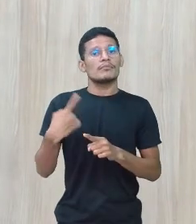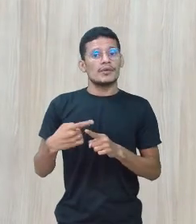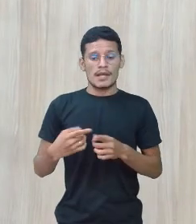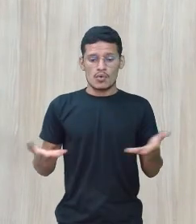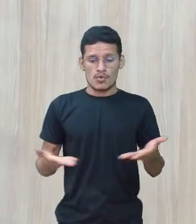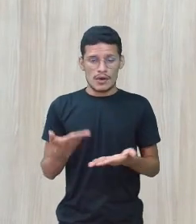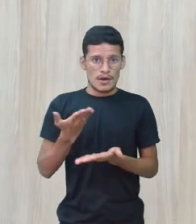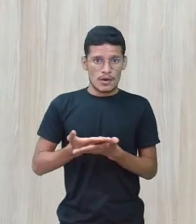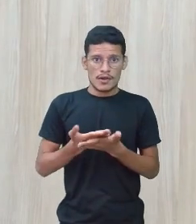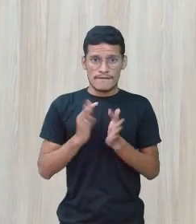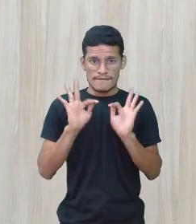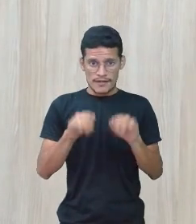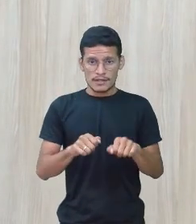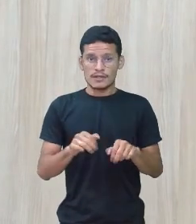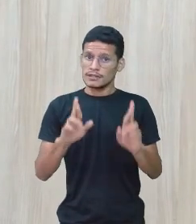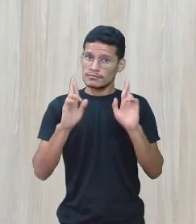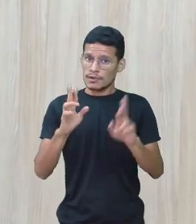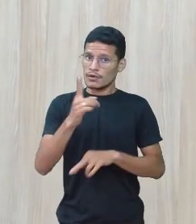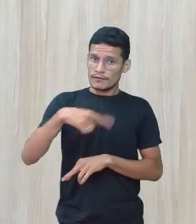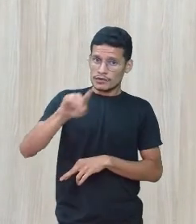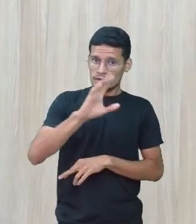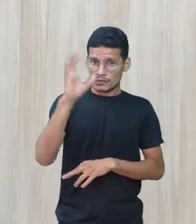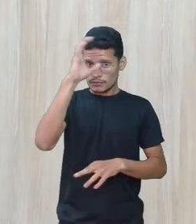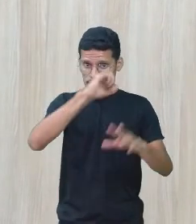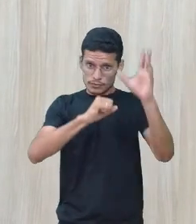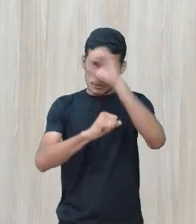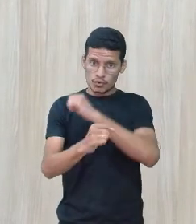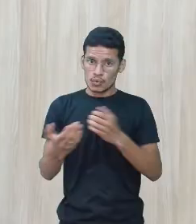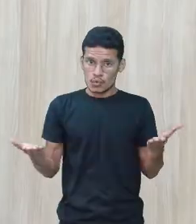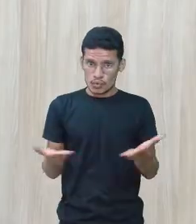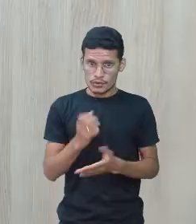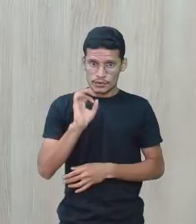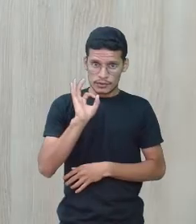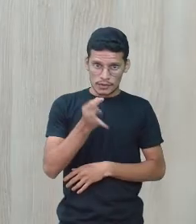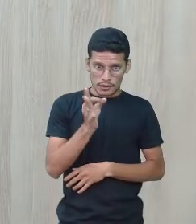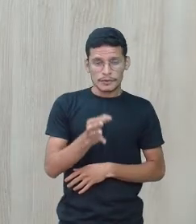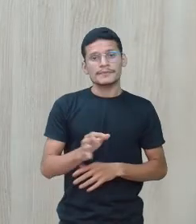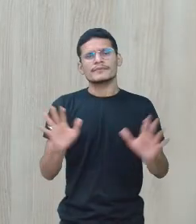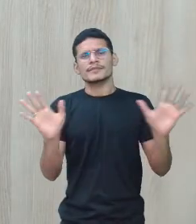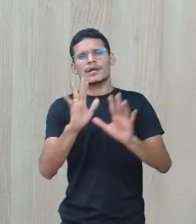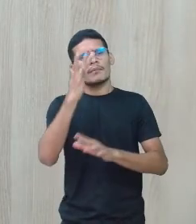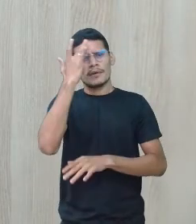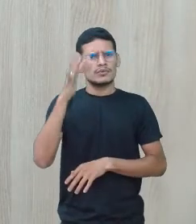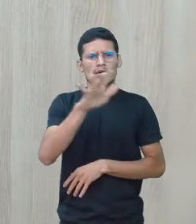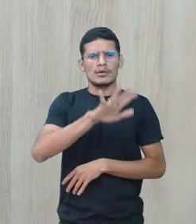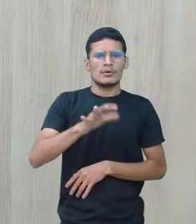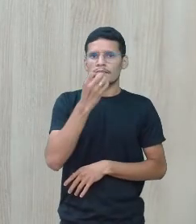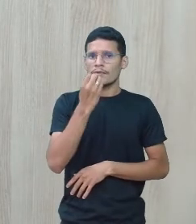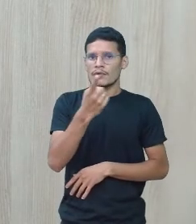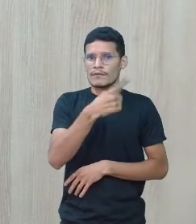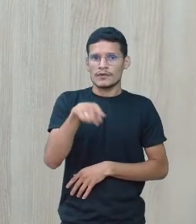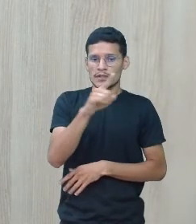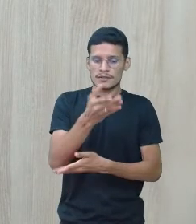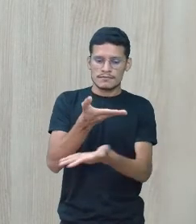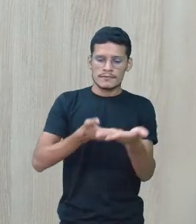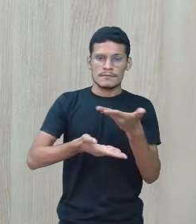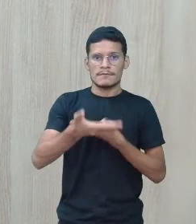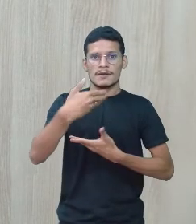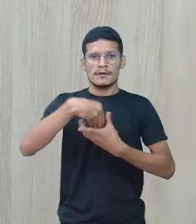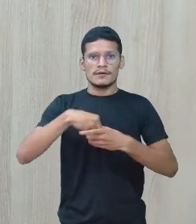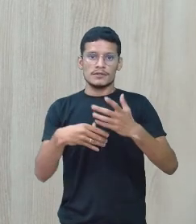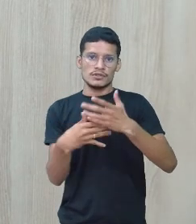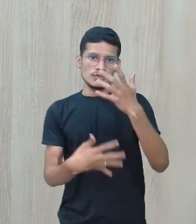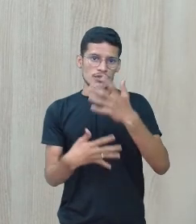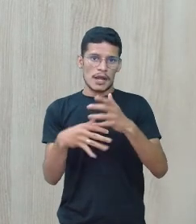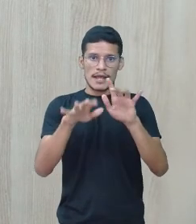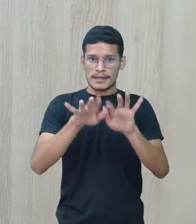fim. E eu espero que vocês tenham aprendido bastante hoje, certo? Tchau, pessoal. Foi muito bom ver vocês aqui interagindo no chat,